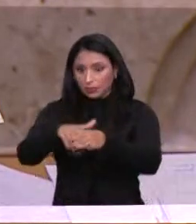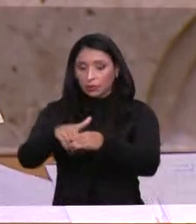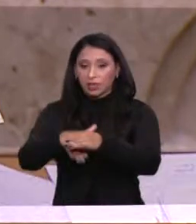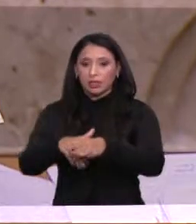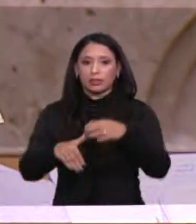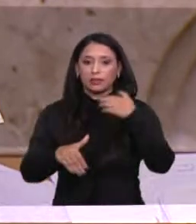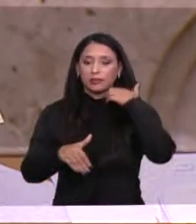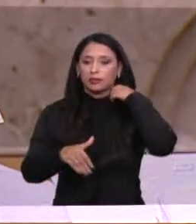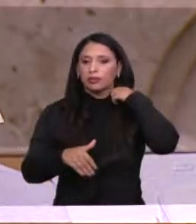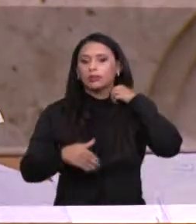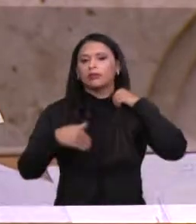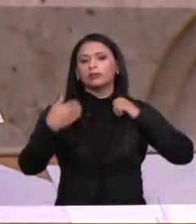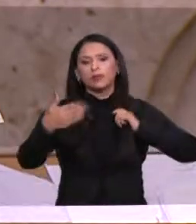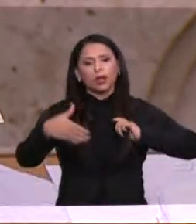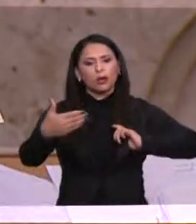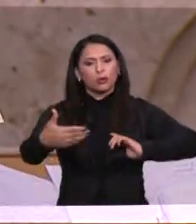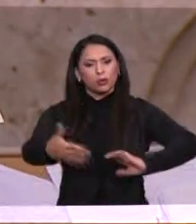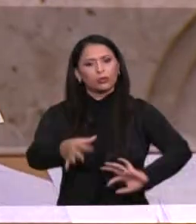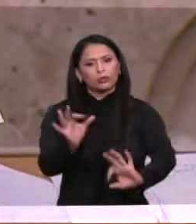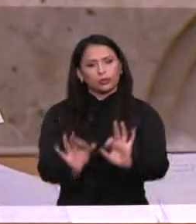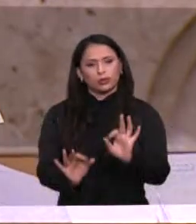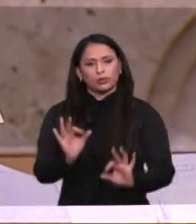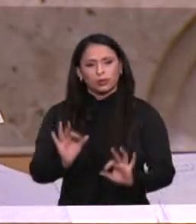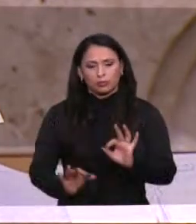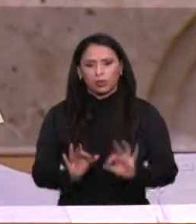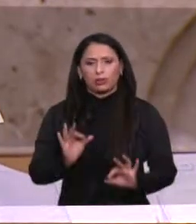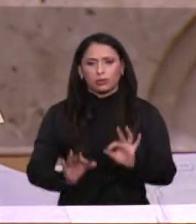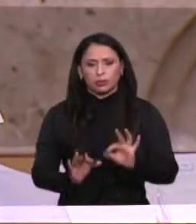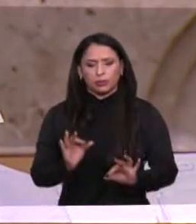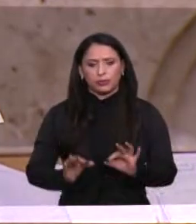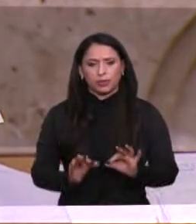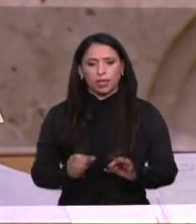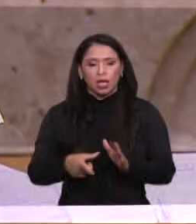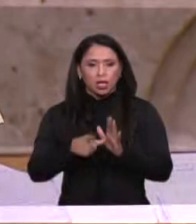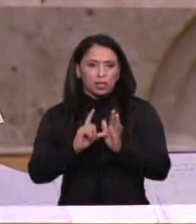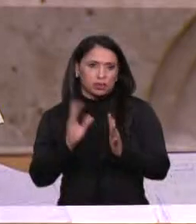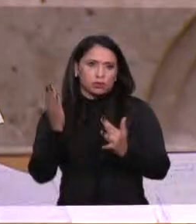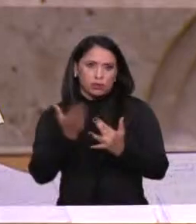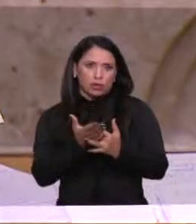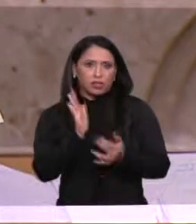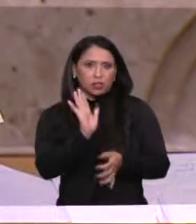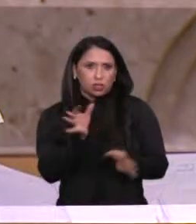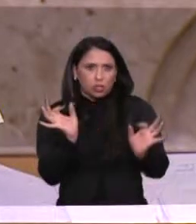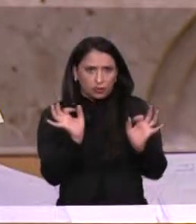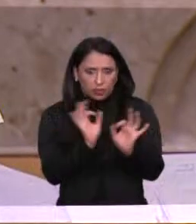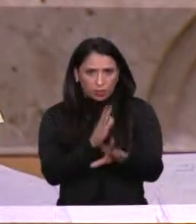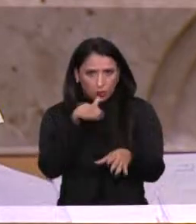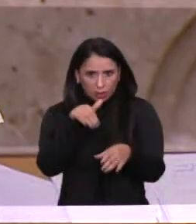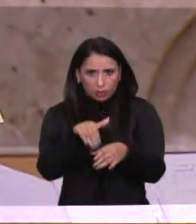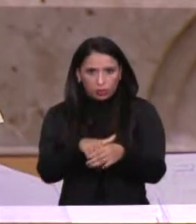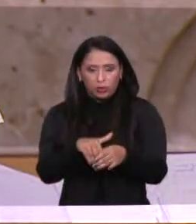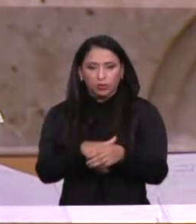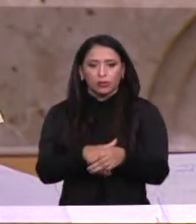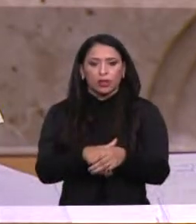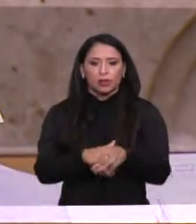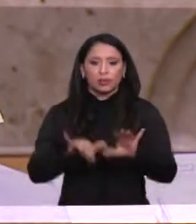eleição ao longo da sessão e antes de encerrar o intervalo já tiverem votado já já